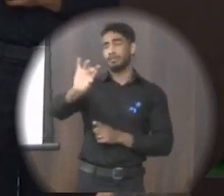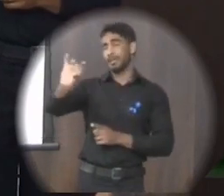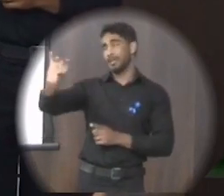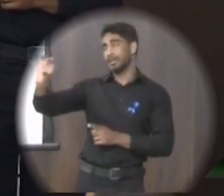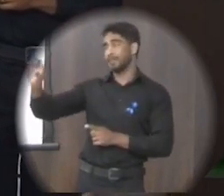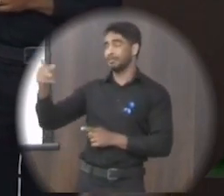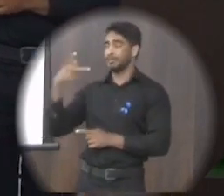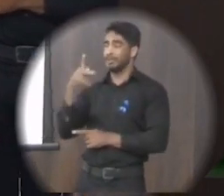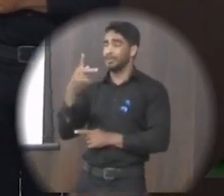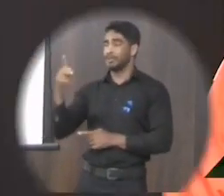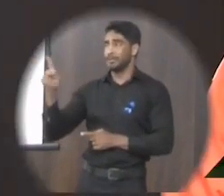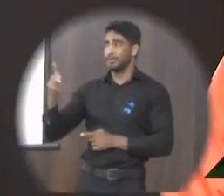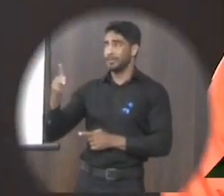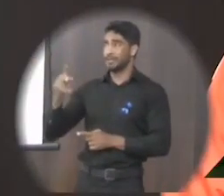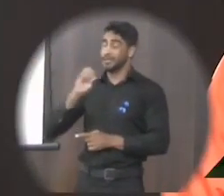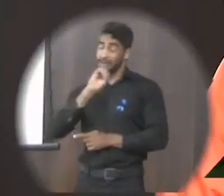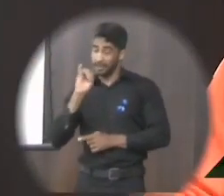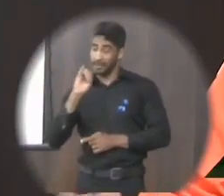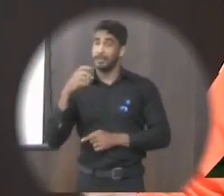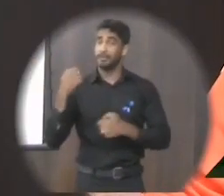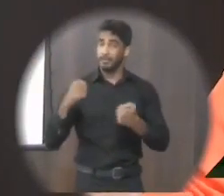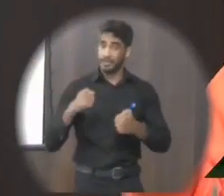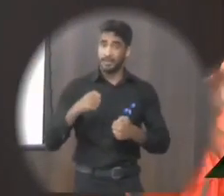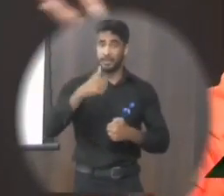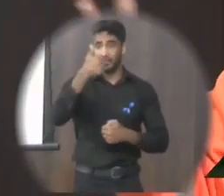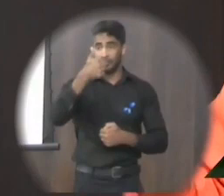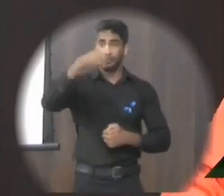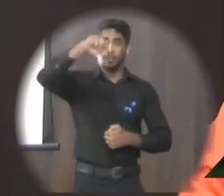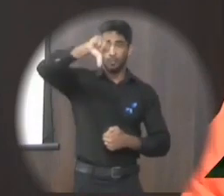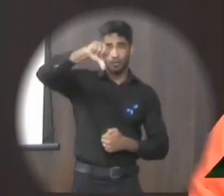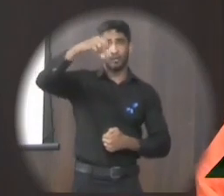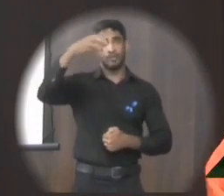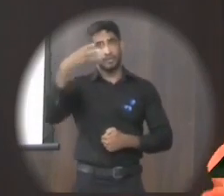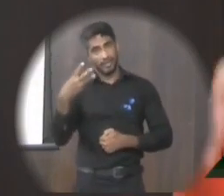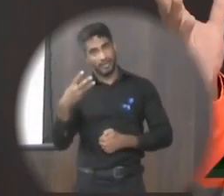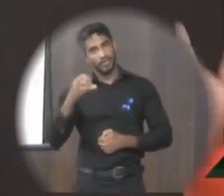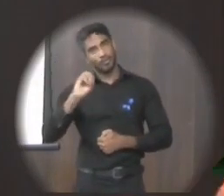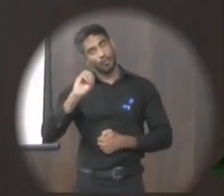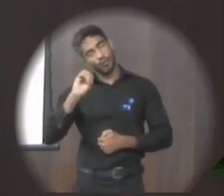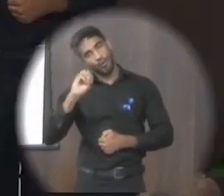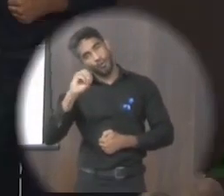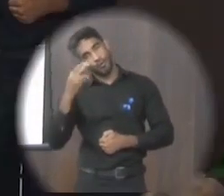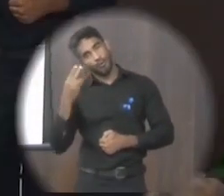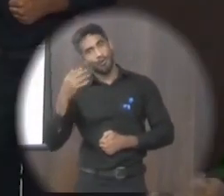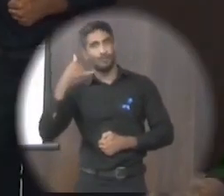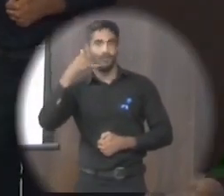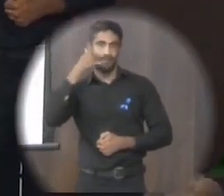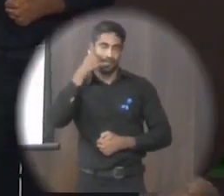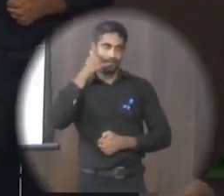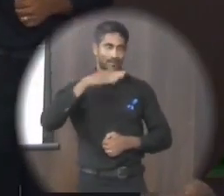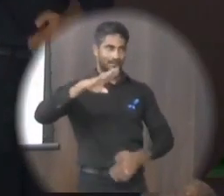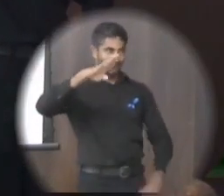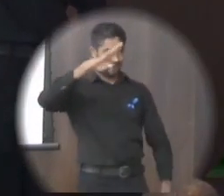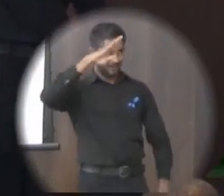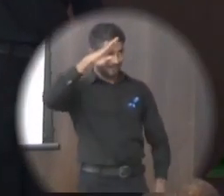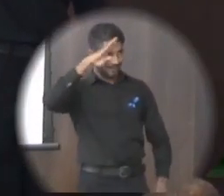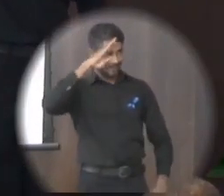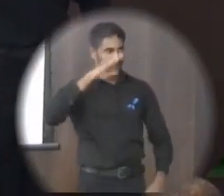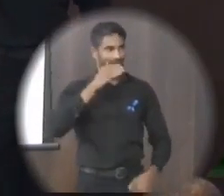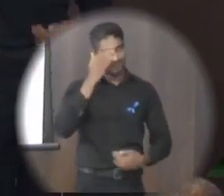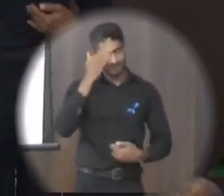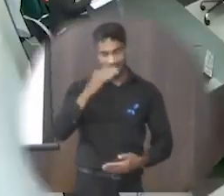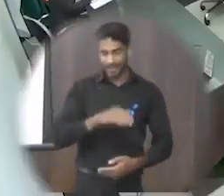e precisando... 193, ou então o telefone do Tenente Figueira, viu, presidente? Muito bem. Obrigado,